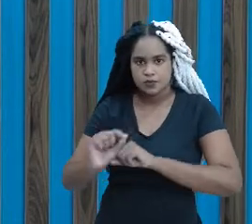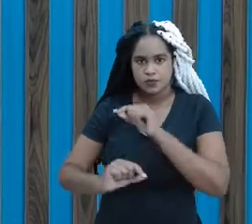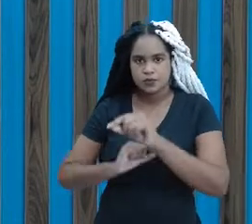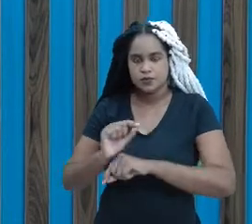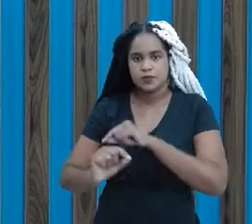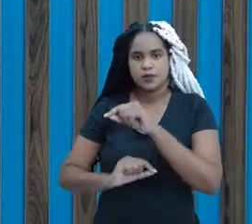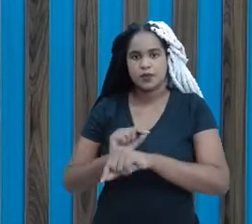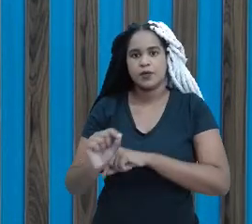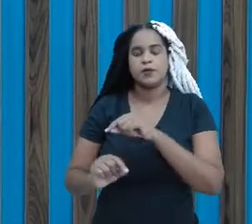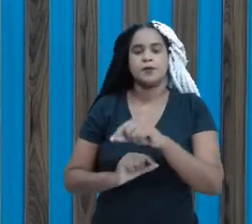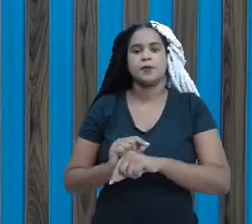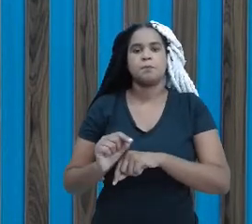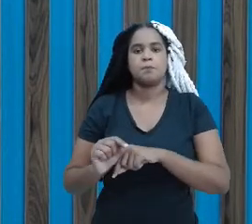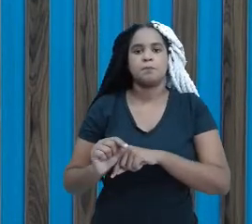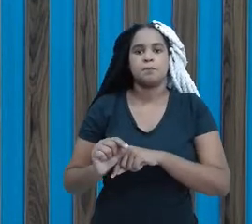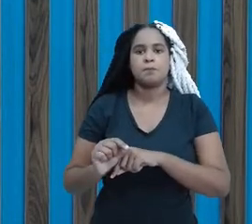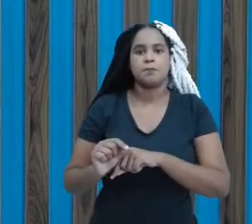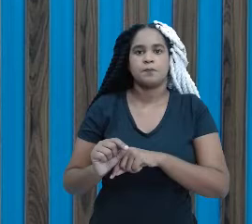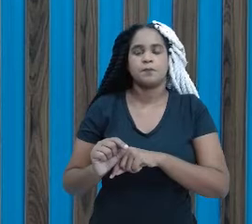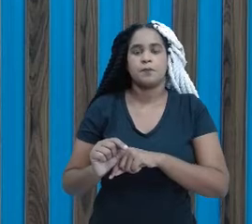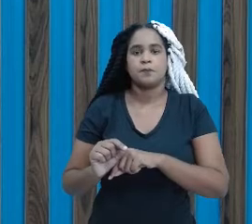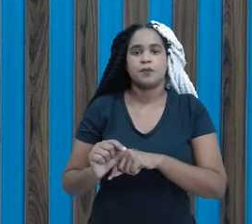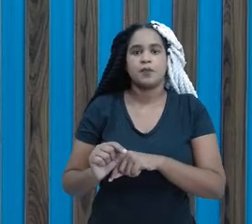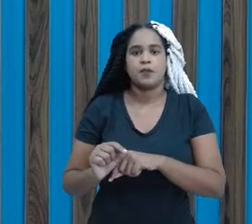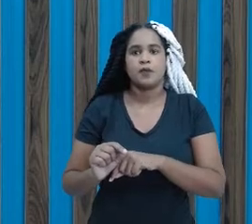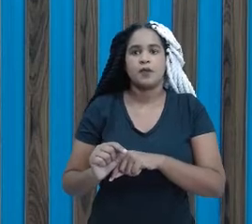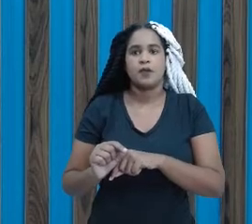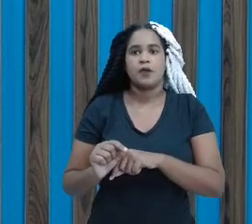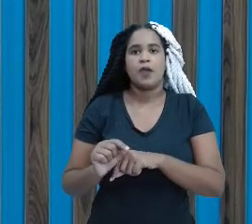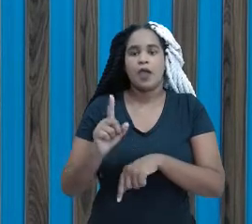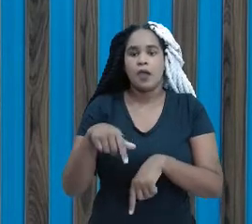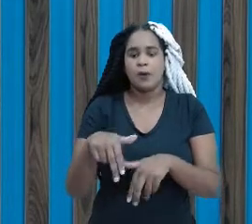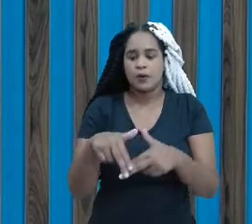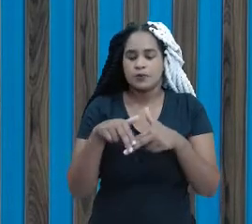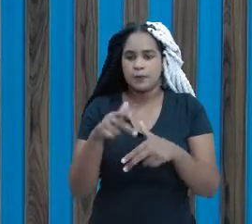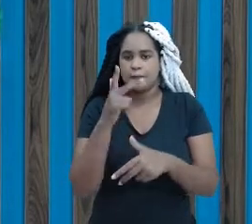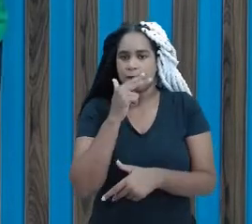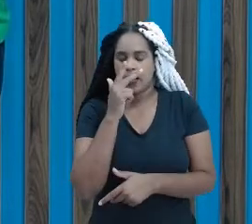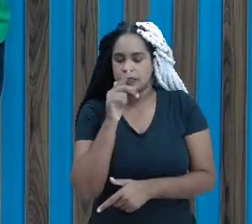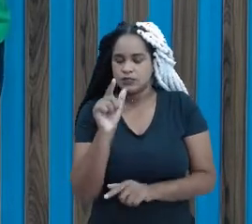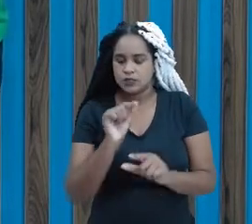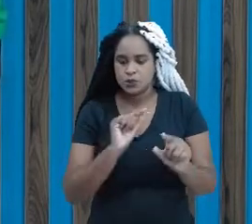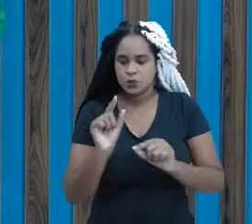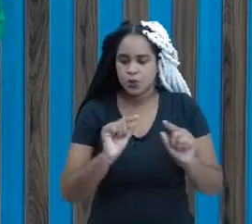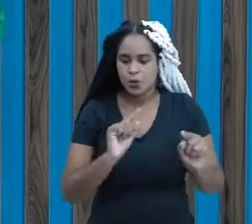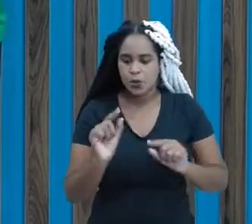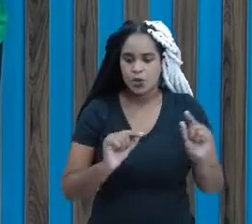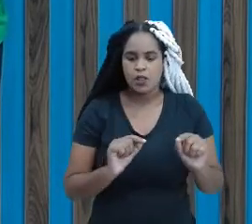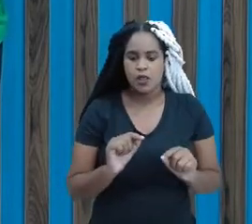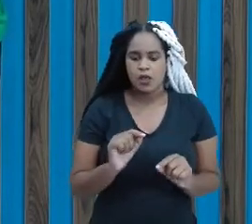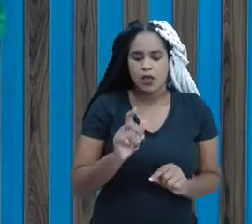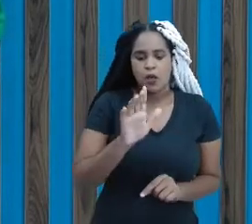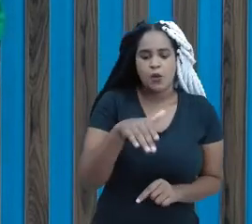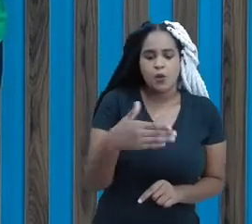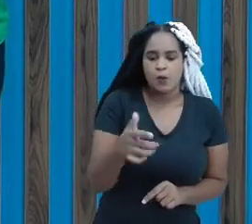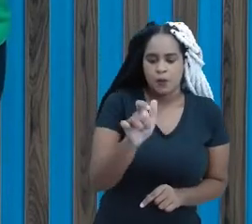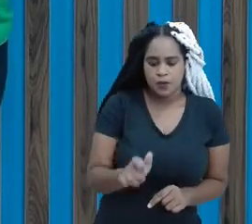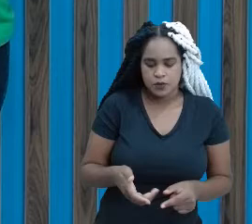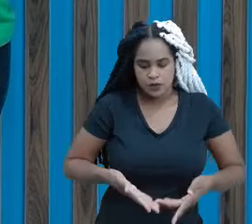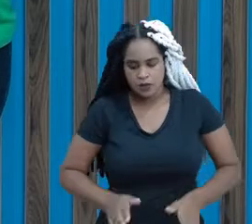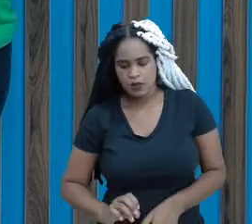eles podem atuar aí, esses abortos nas mulheres, como um agente seletivo. Ou seja, no ser